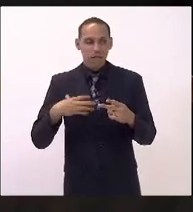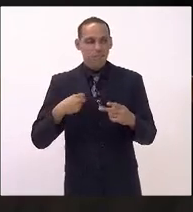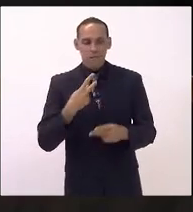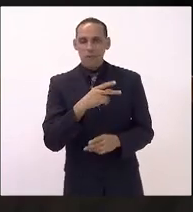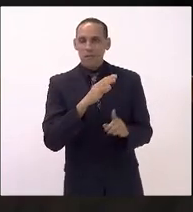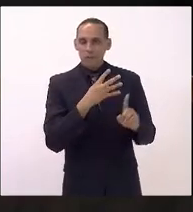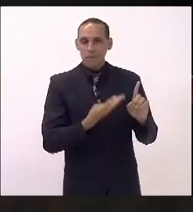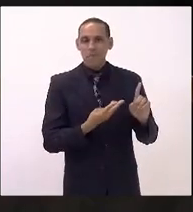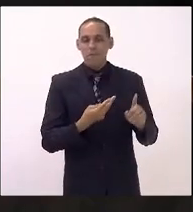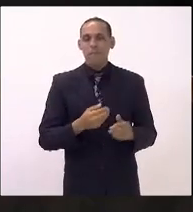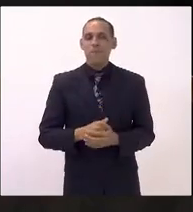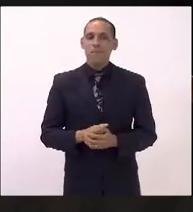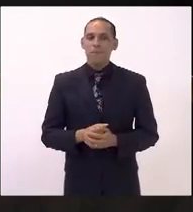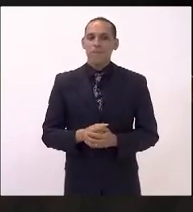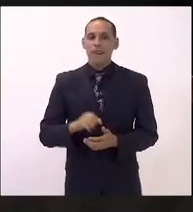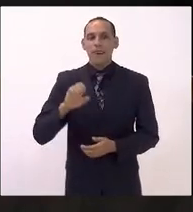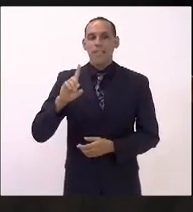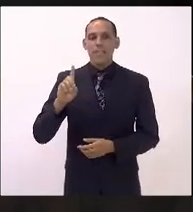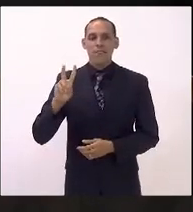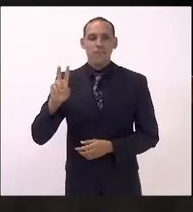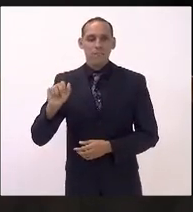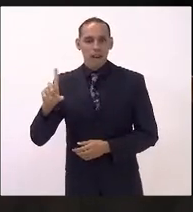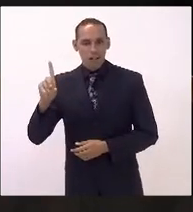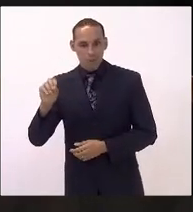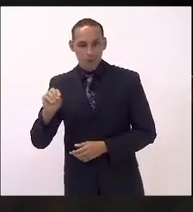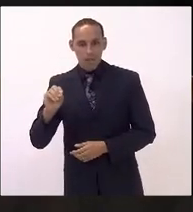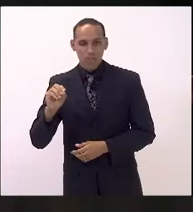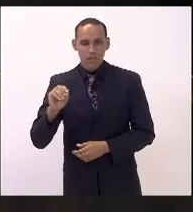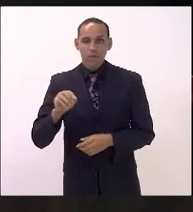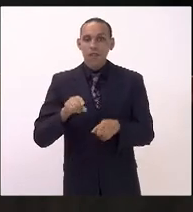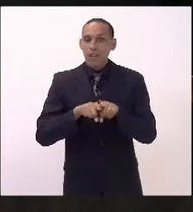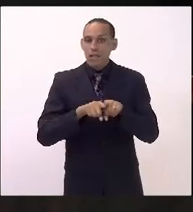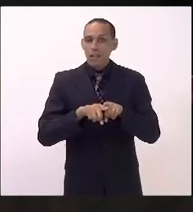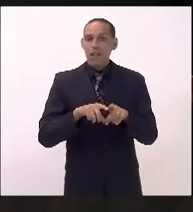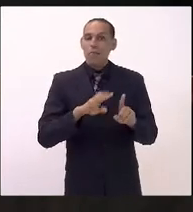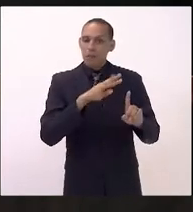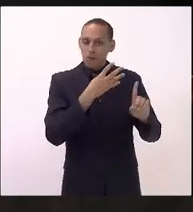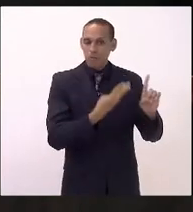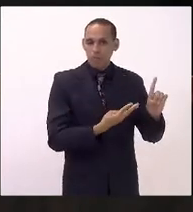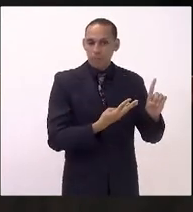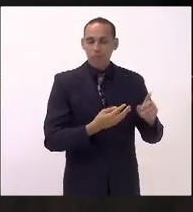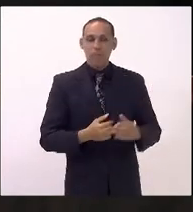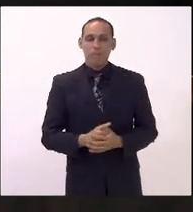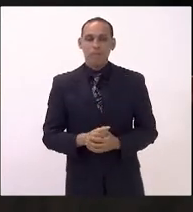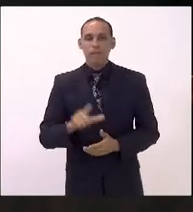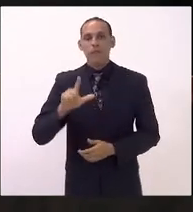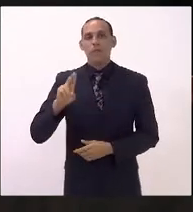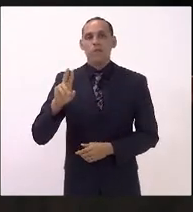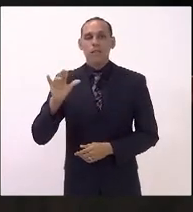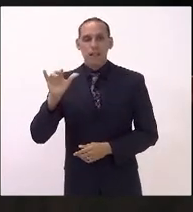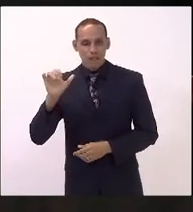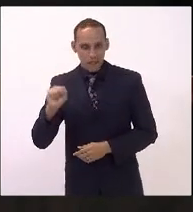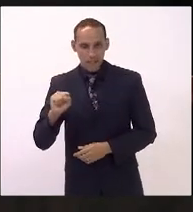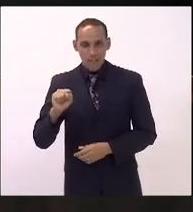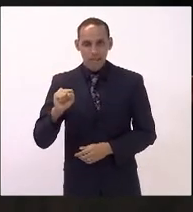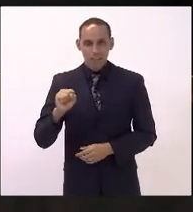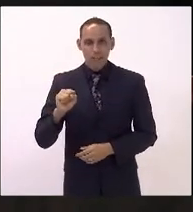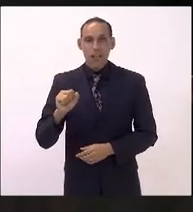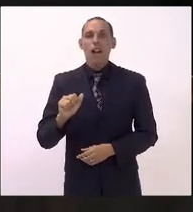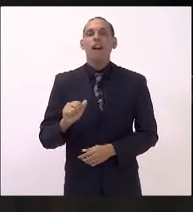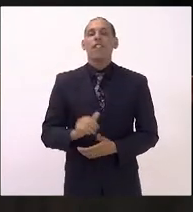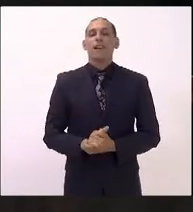querido Marcelinho, Edivaldo Oliveira Nascimento, irmão do homenageado, Lucas Augusto, genro